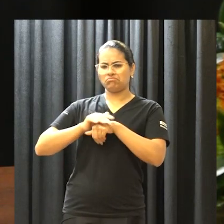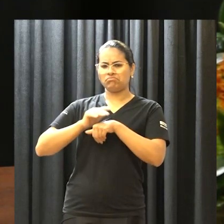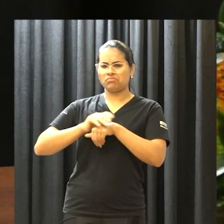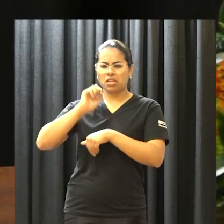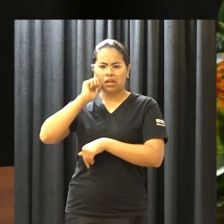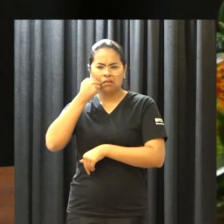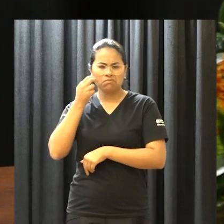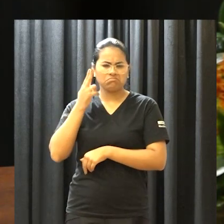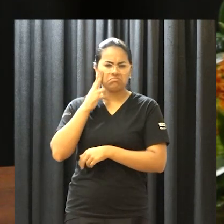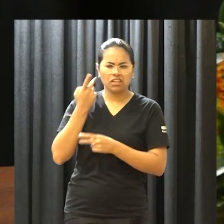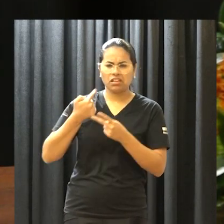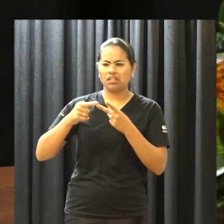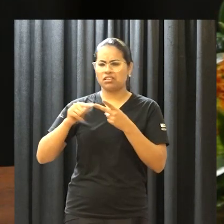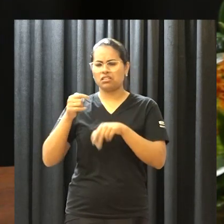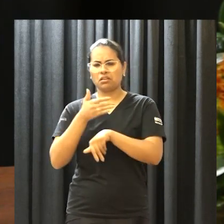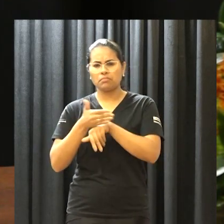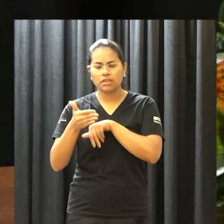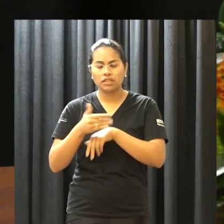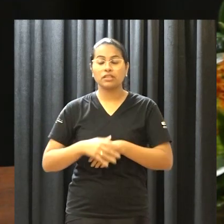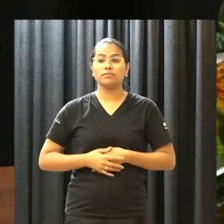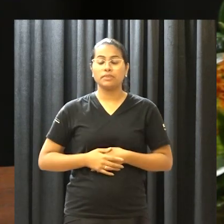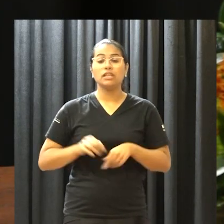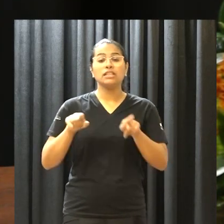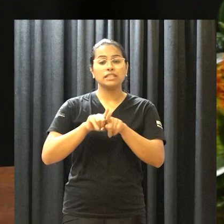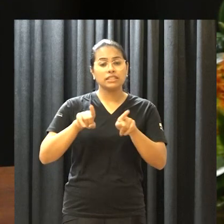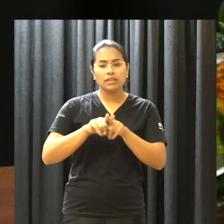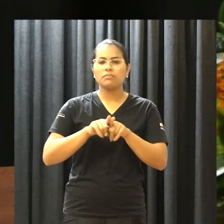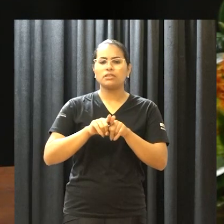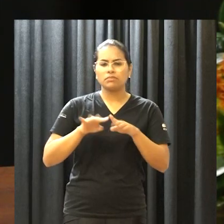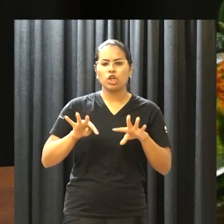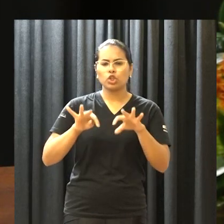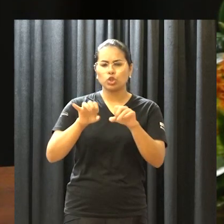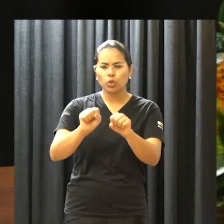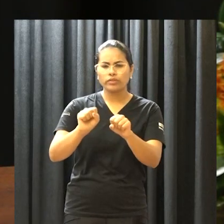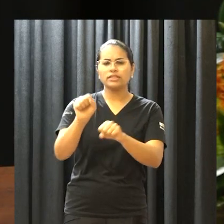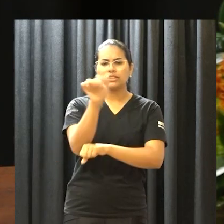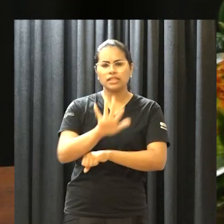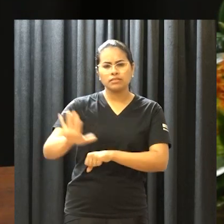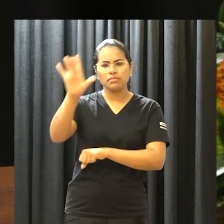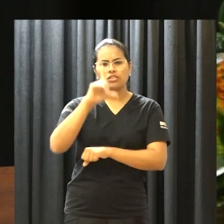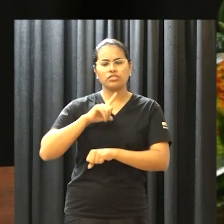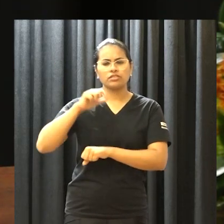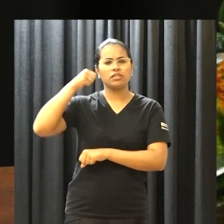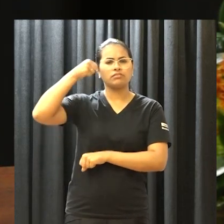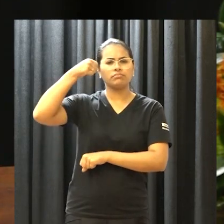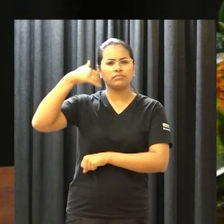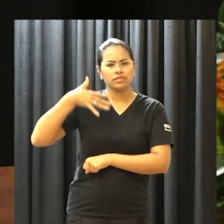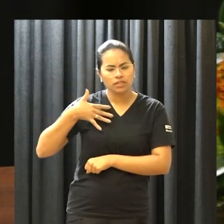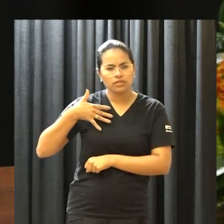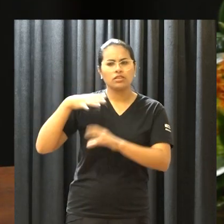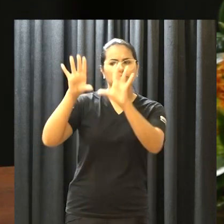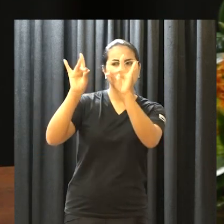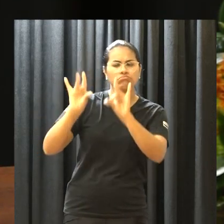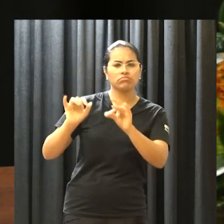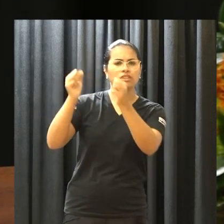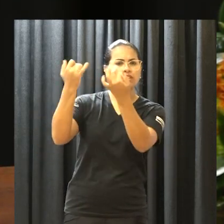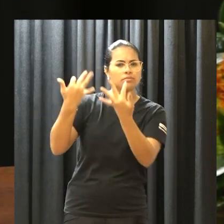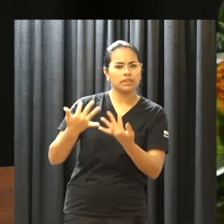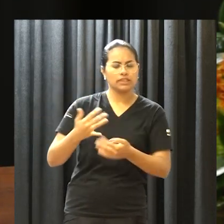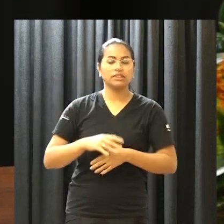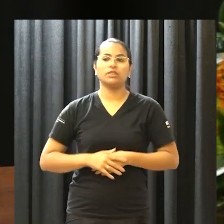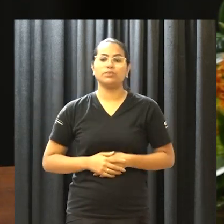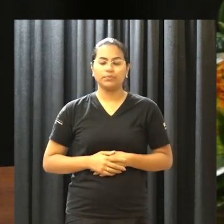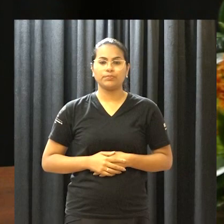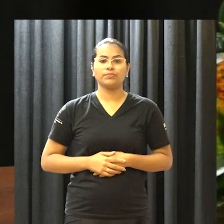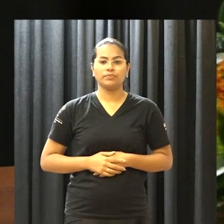as imagens, inserimos em todas elas legendas descritivas ocultas, como eu disse, legíveis pelos programas de leitura de tela. Os quadros